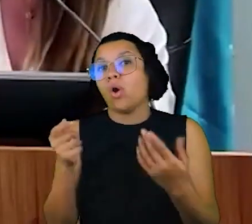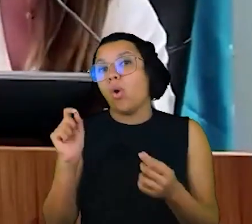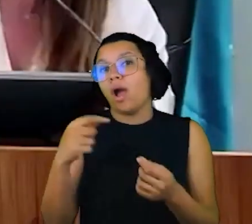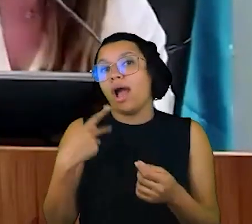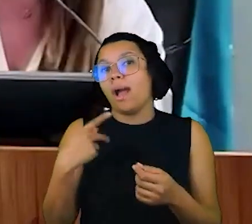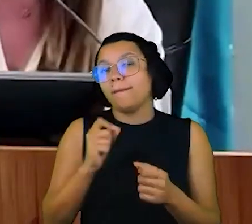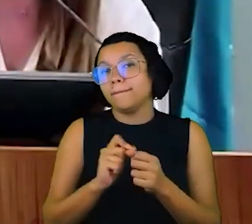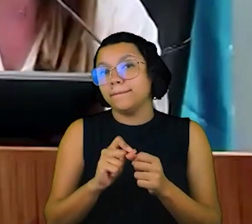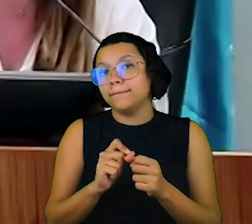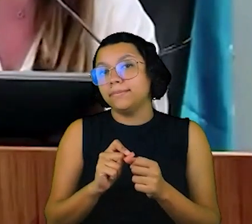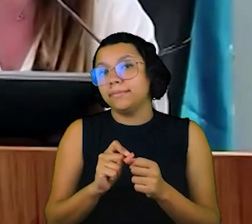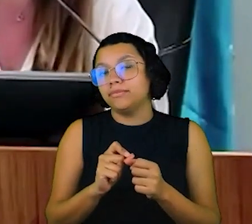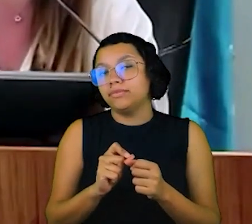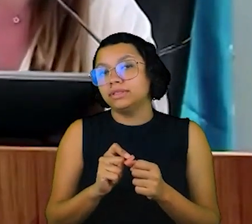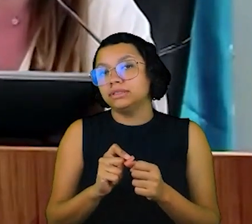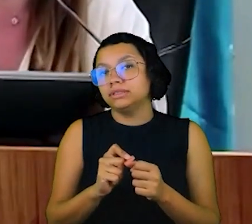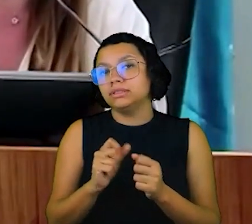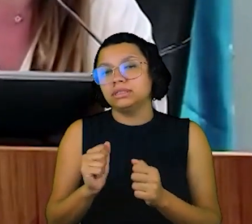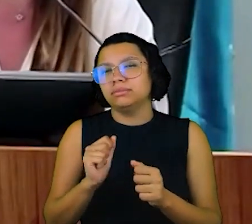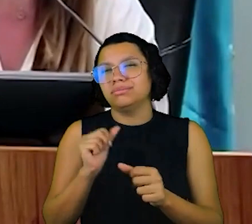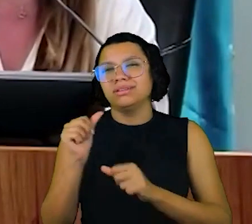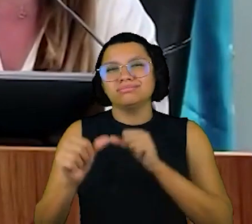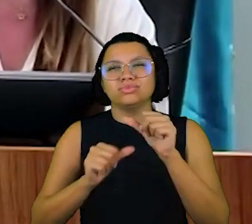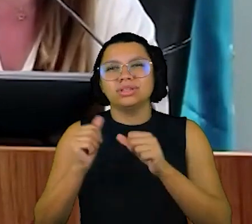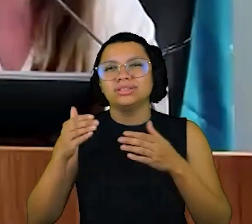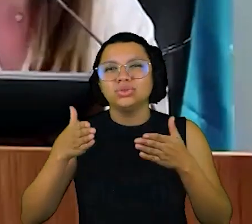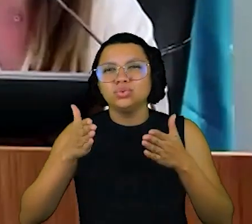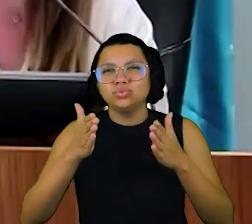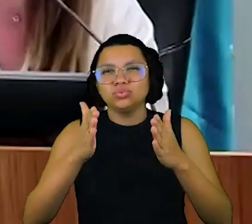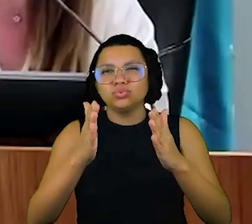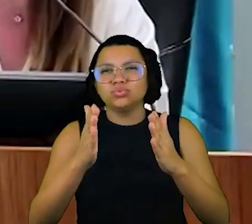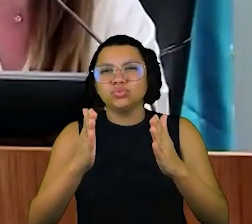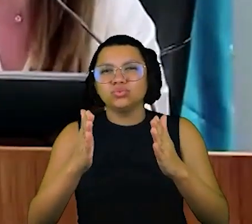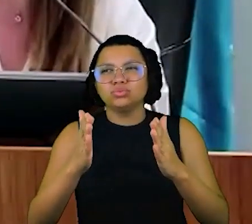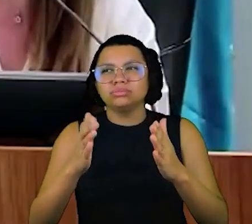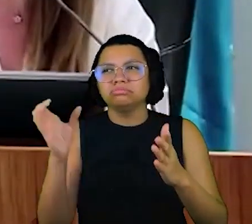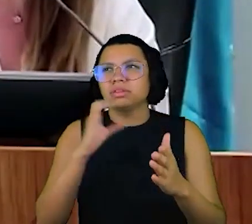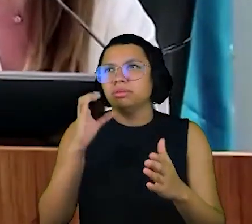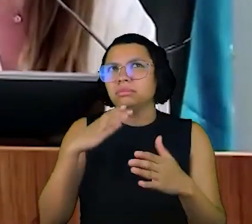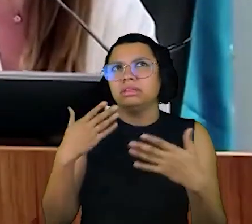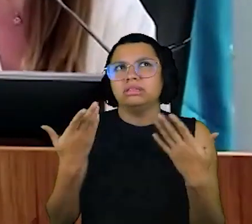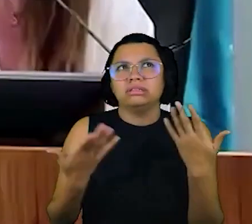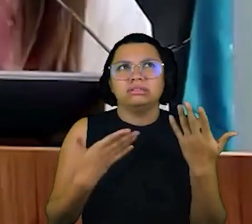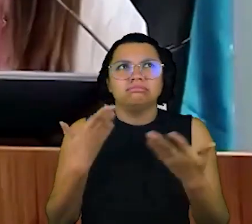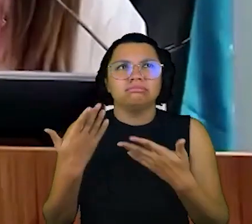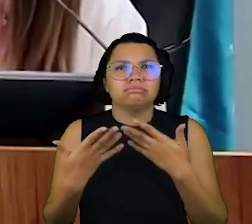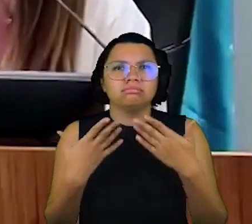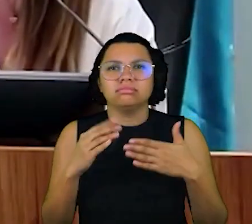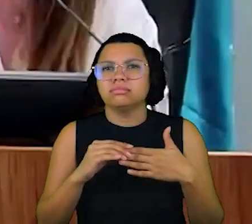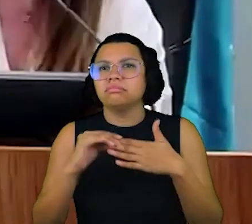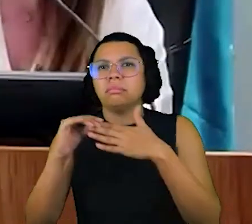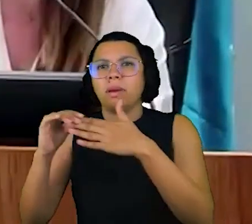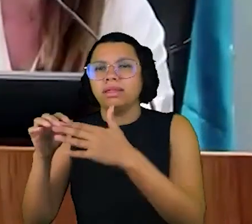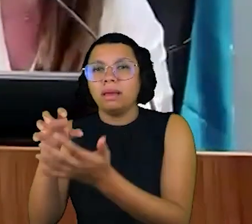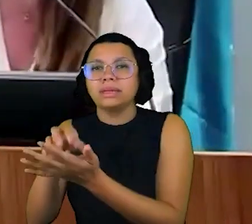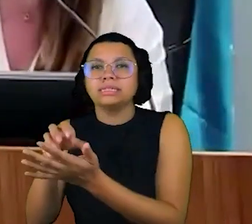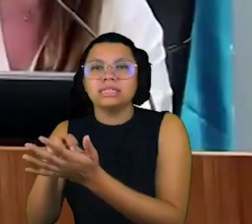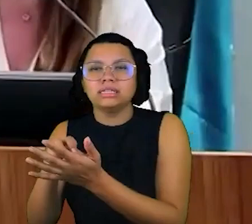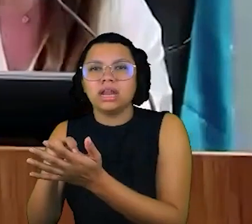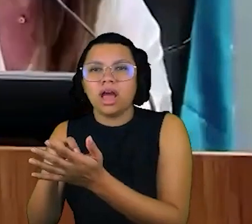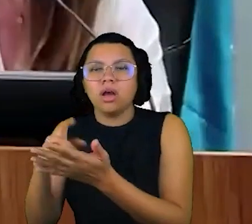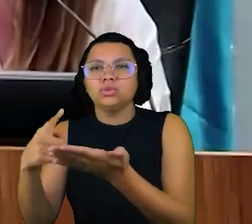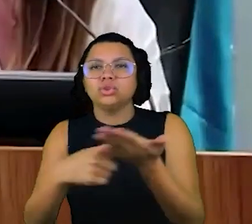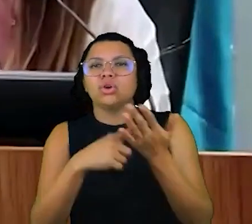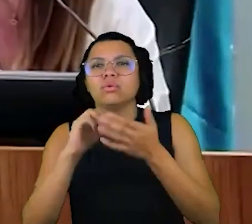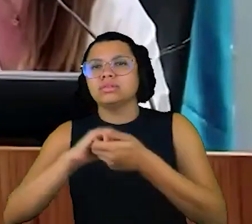Sim. Então, assim, o que que a gente pode fazer para mudar um pouco esse rumo? De repente, mandar para as